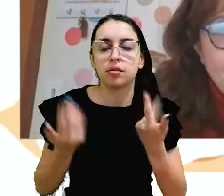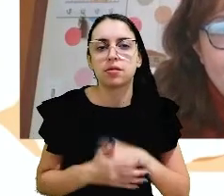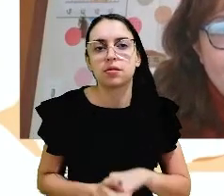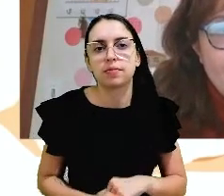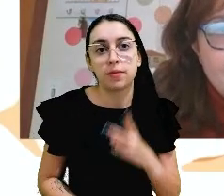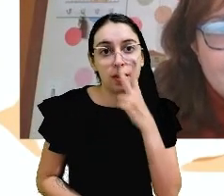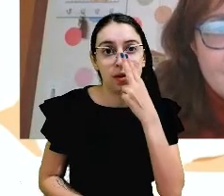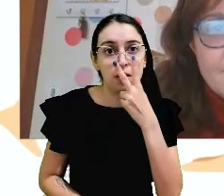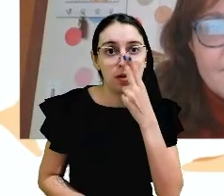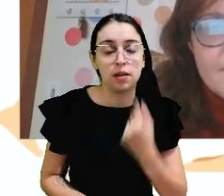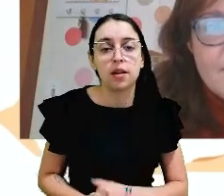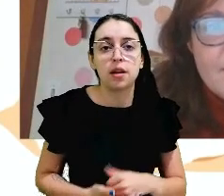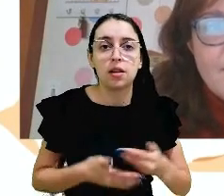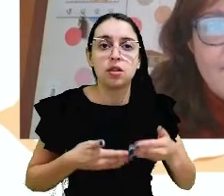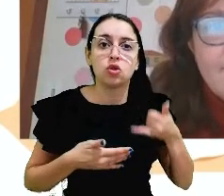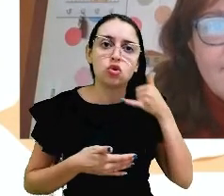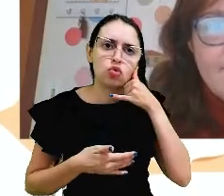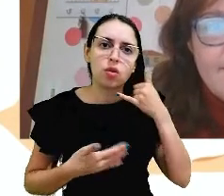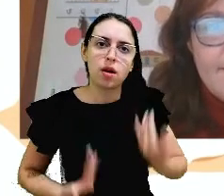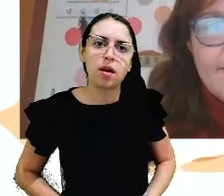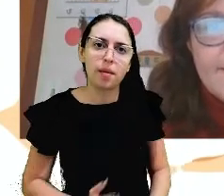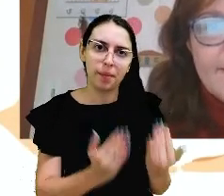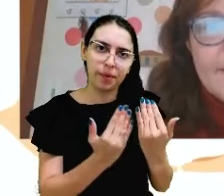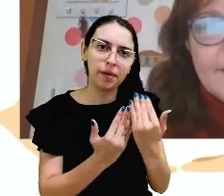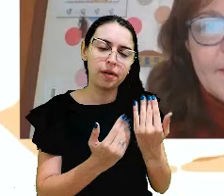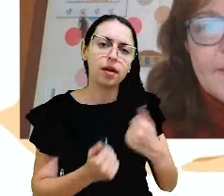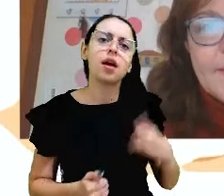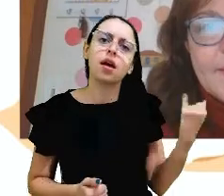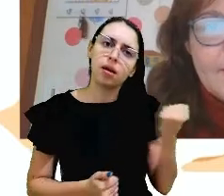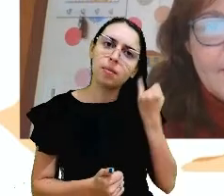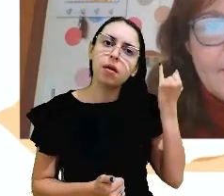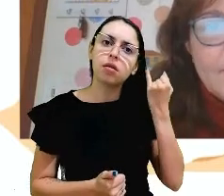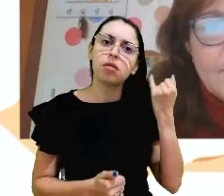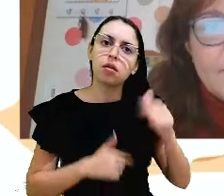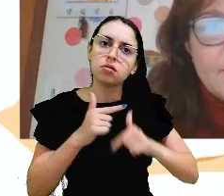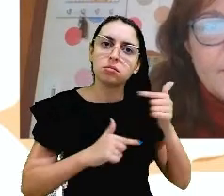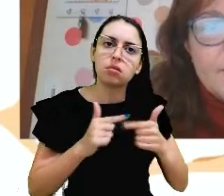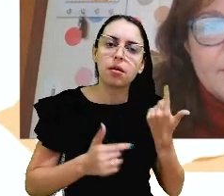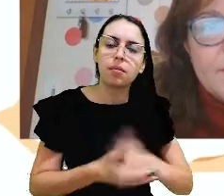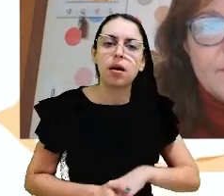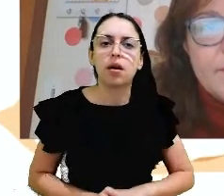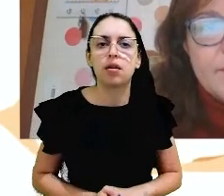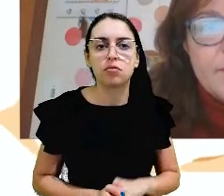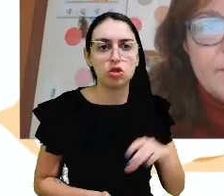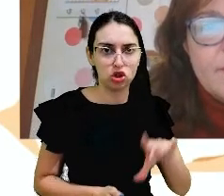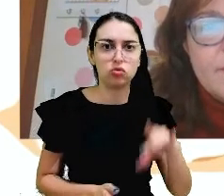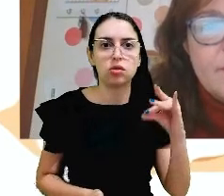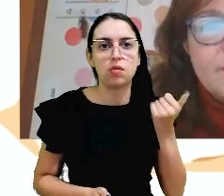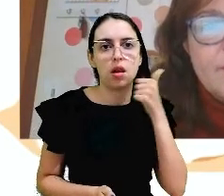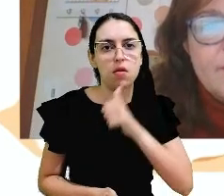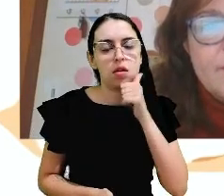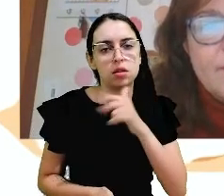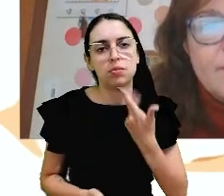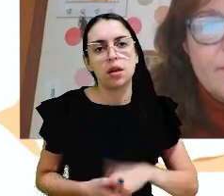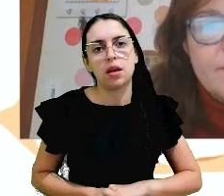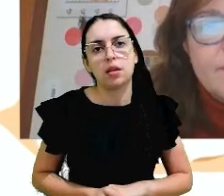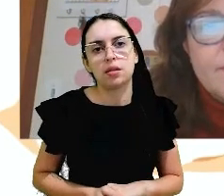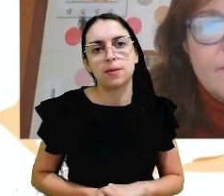as parteiras tradicionais, elas têm um papel importante aí, enquanto uma alternativa para as mulheres, uma